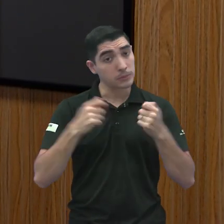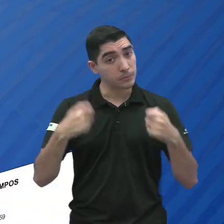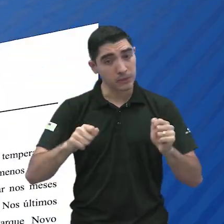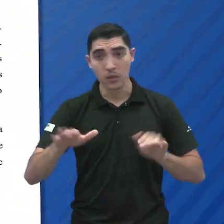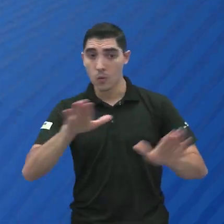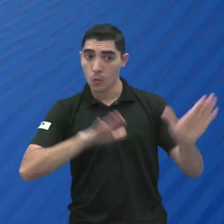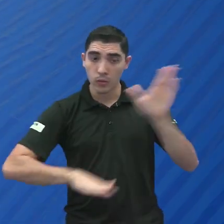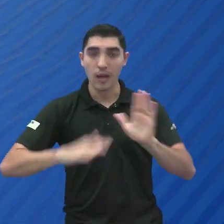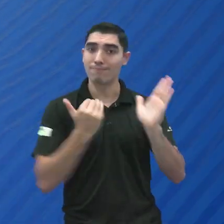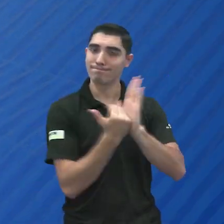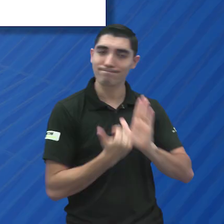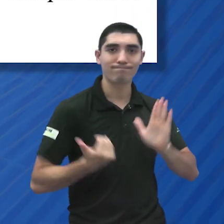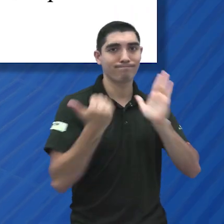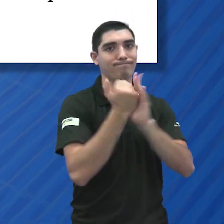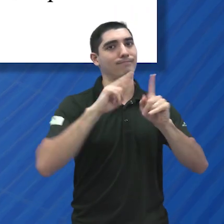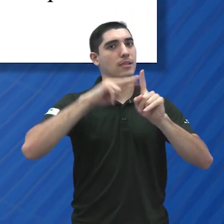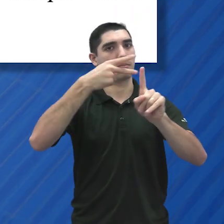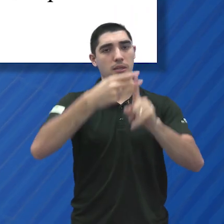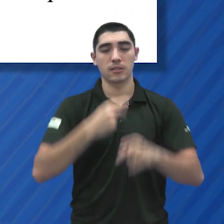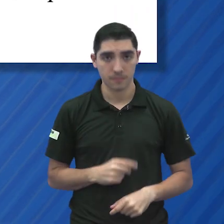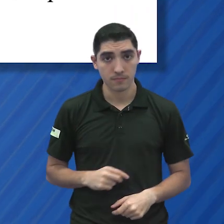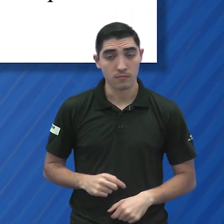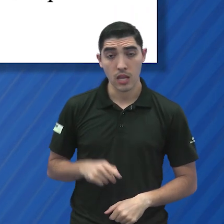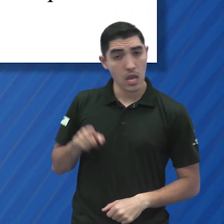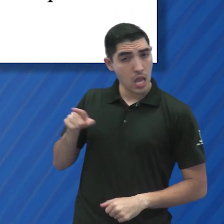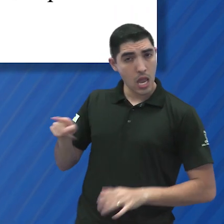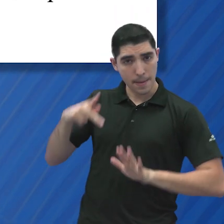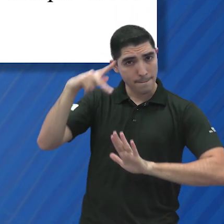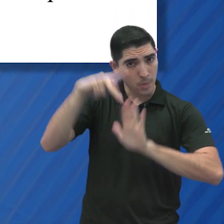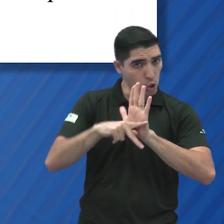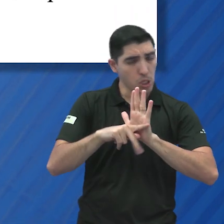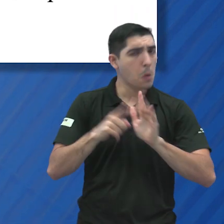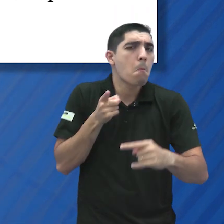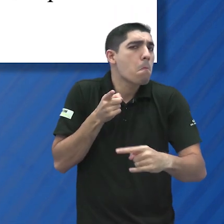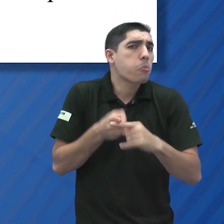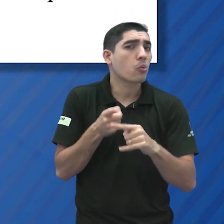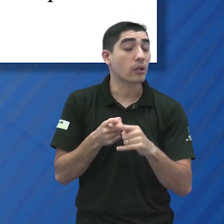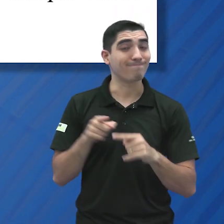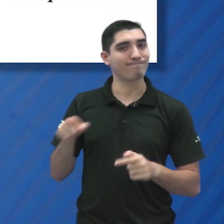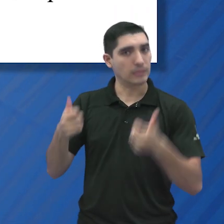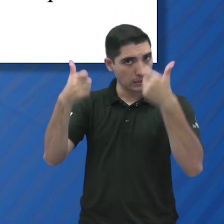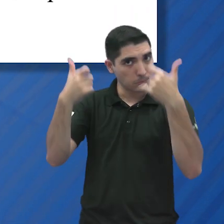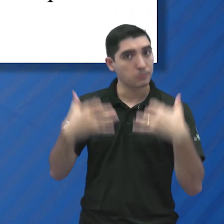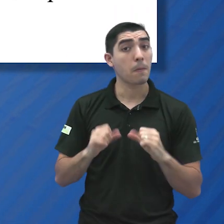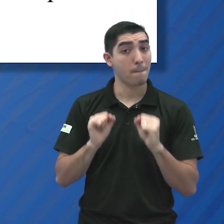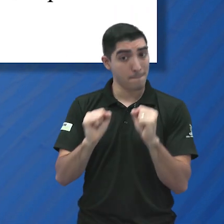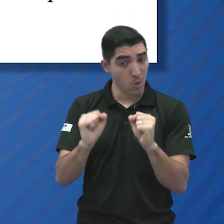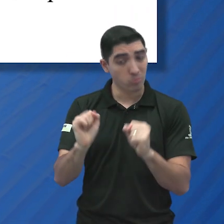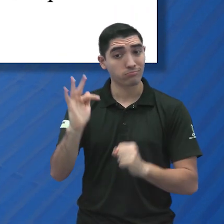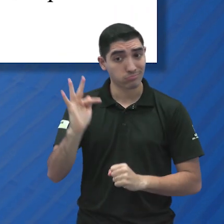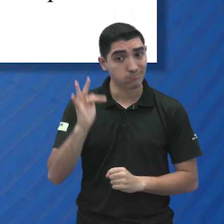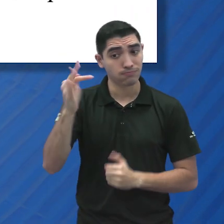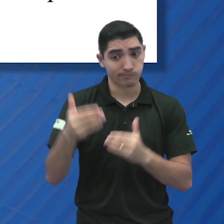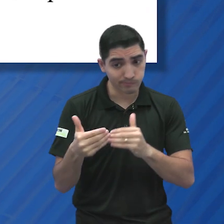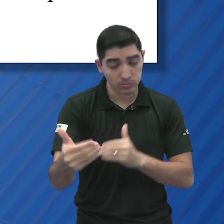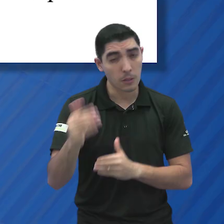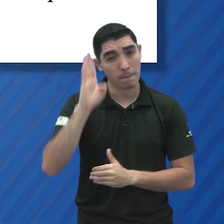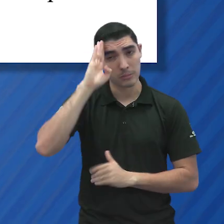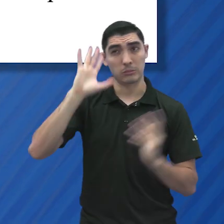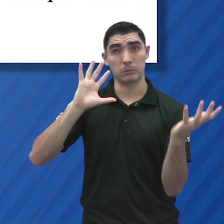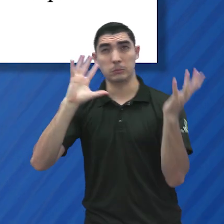redobrado. A justificativa do projeto destaca ainda a tendência de aparição dos escorpiões em períodos quentes